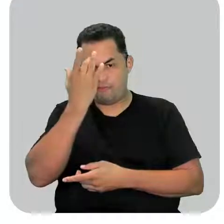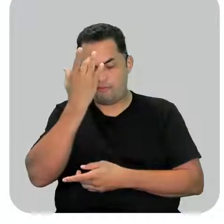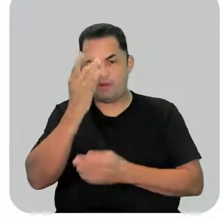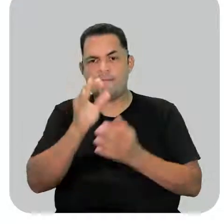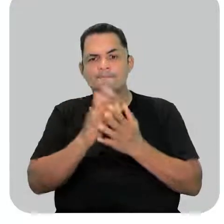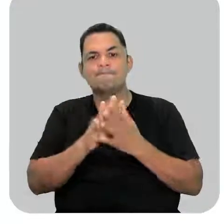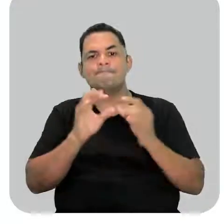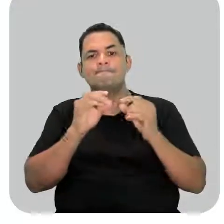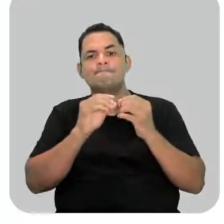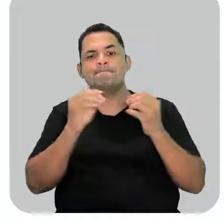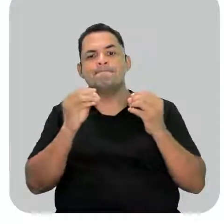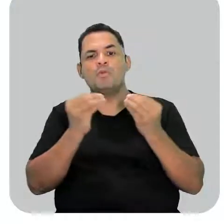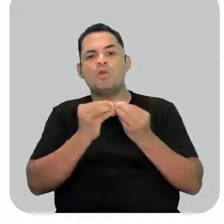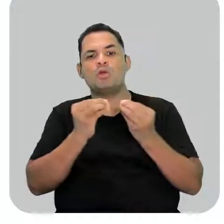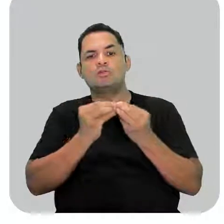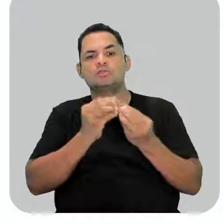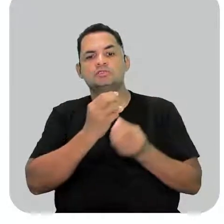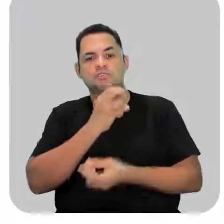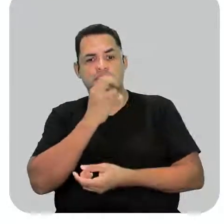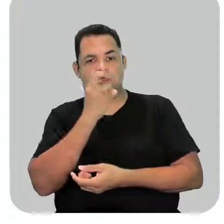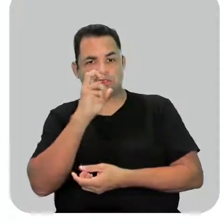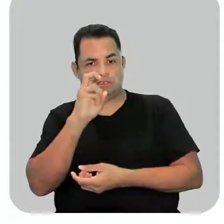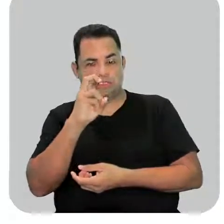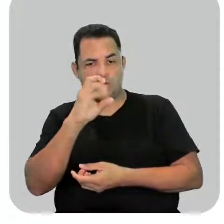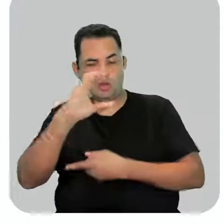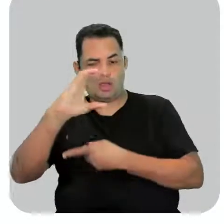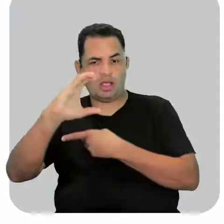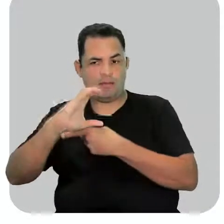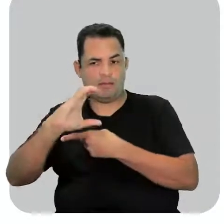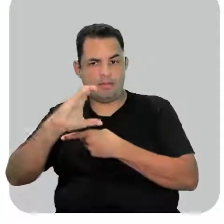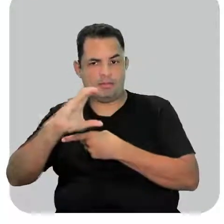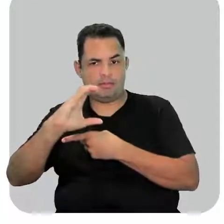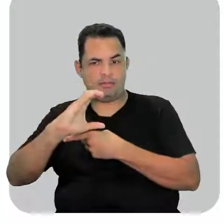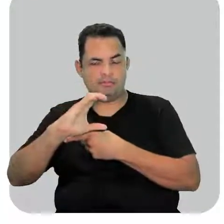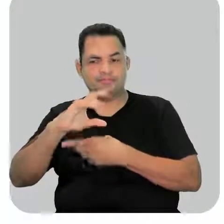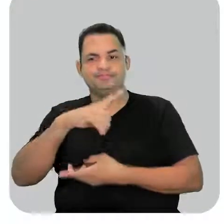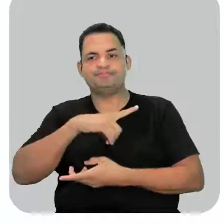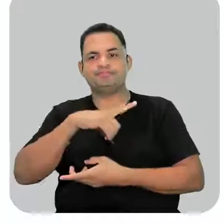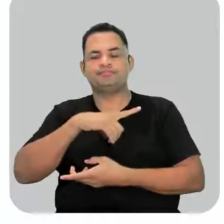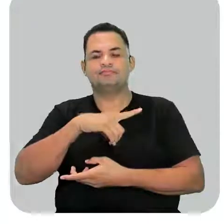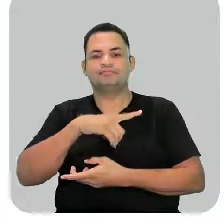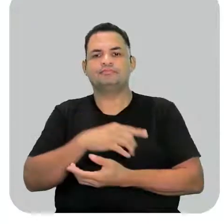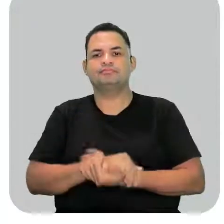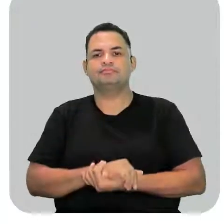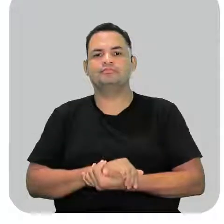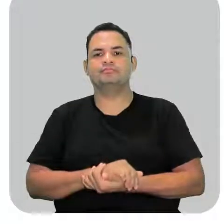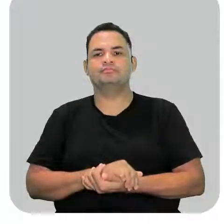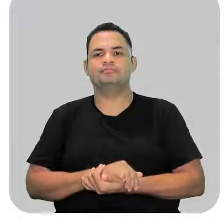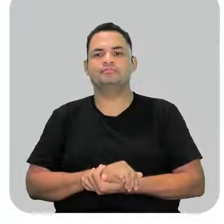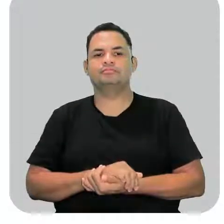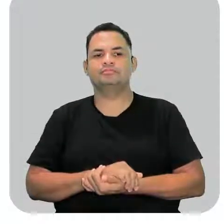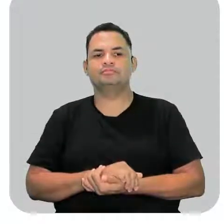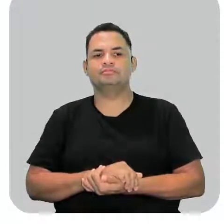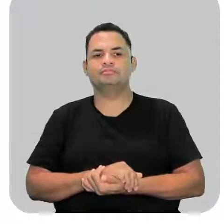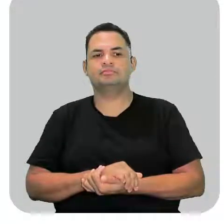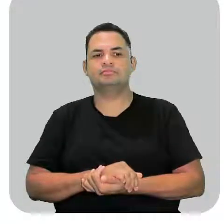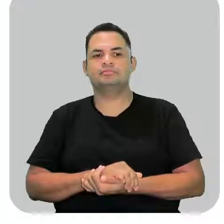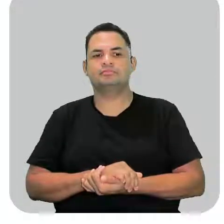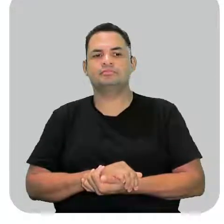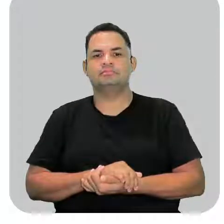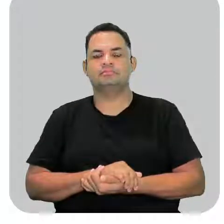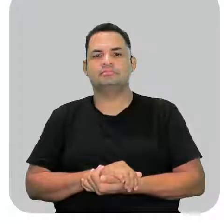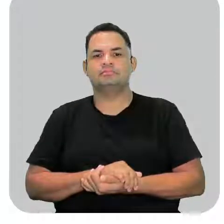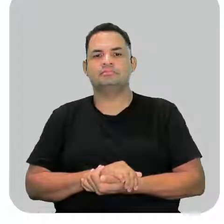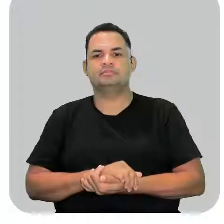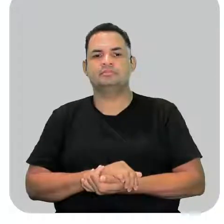4, 5 carbonos. Ainda nem terminei a molécula, mas eu já sei que terá 5 carbonos. Isso faz com que